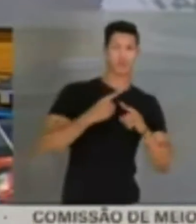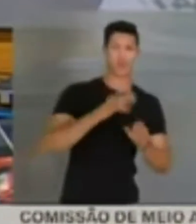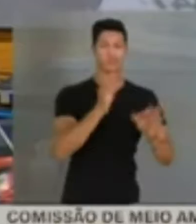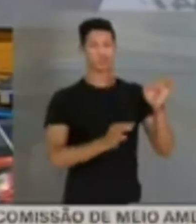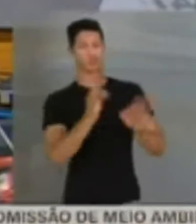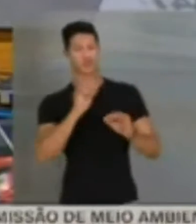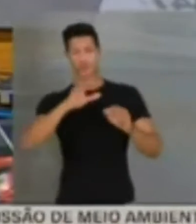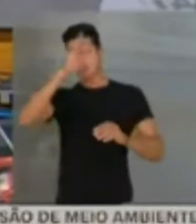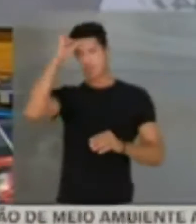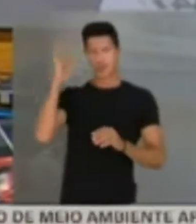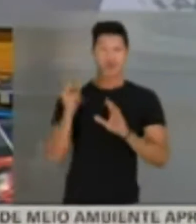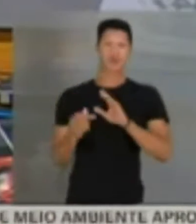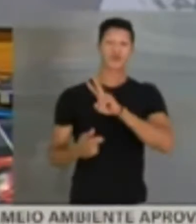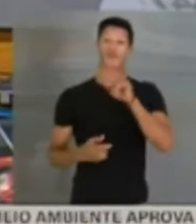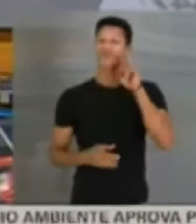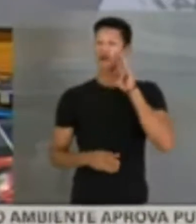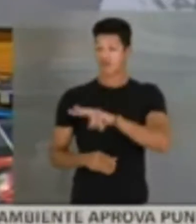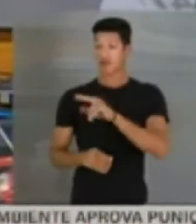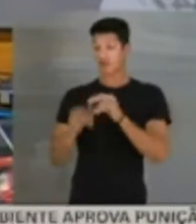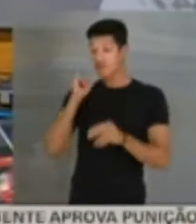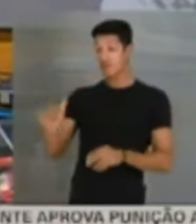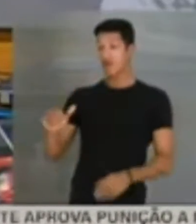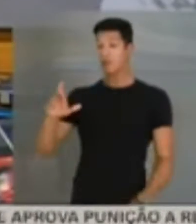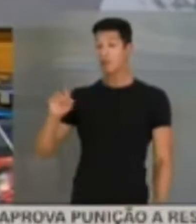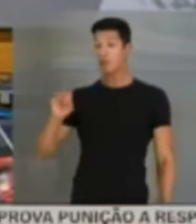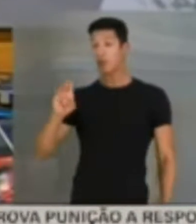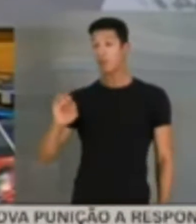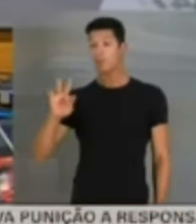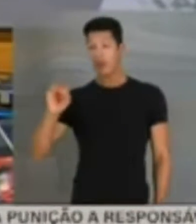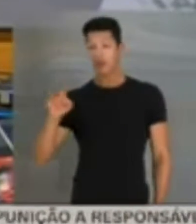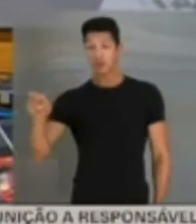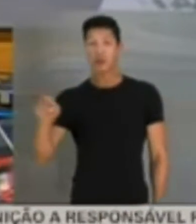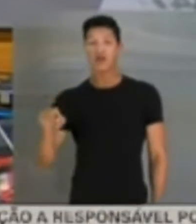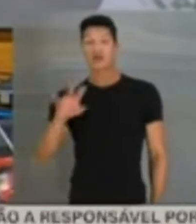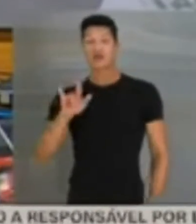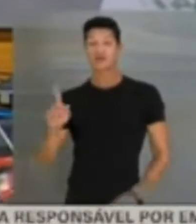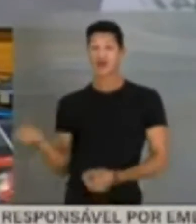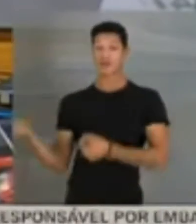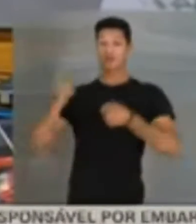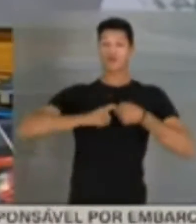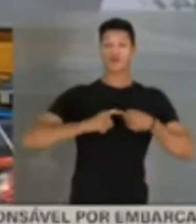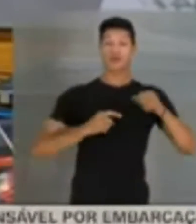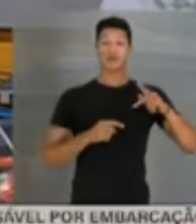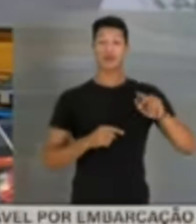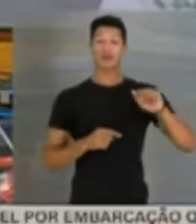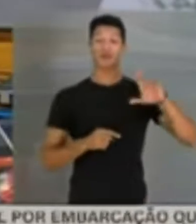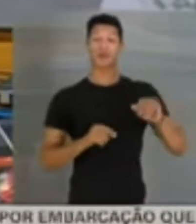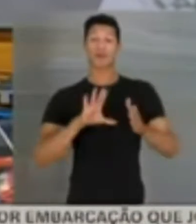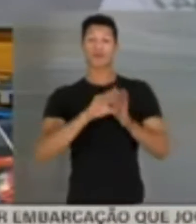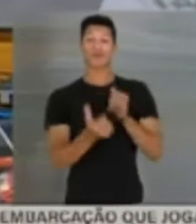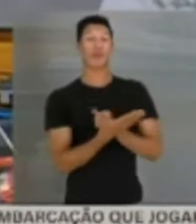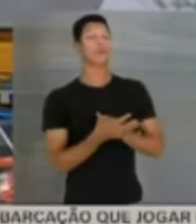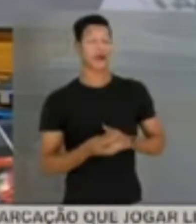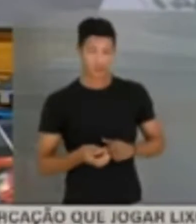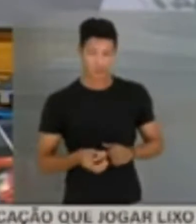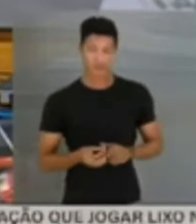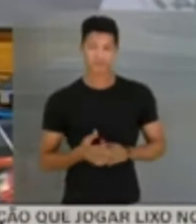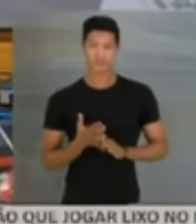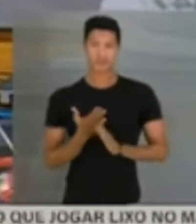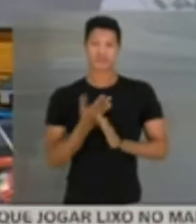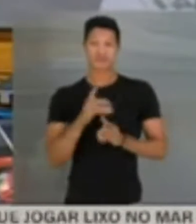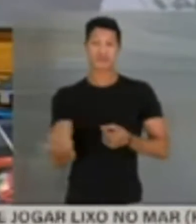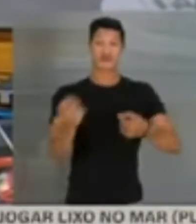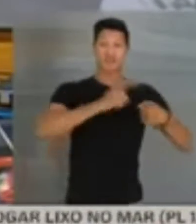a justiça inocentou. Vai lá falar para o Paulo Roberto Costa, vai devolver para o Paulo Roberto Costa o que foi roubado.